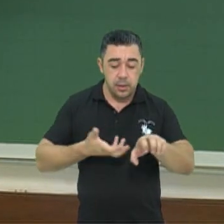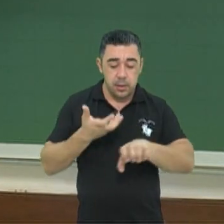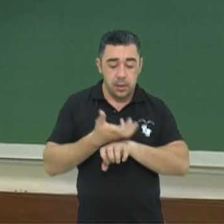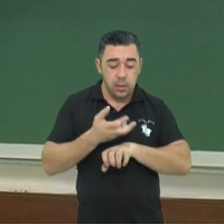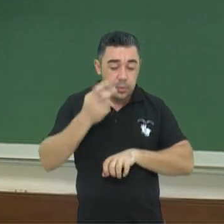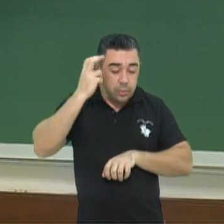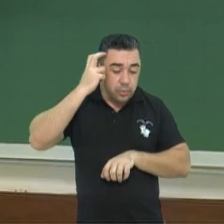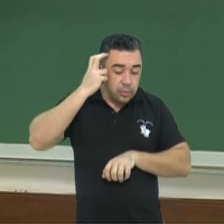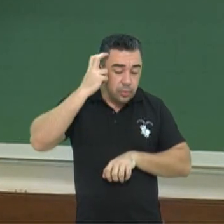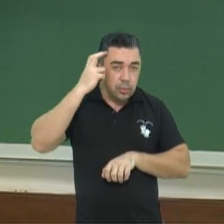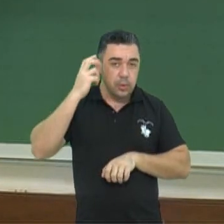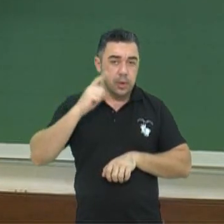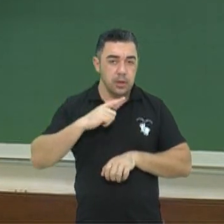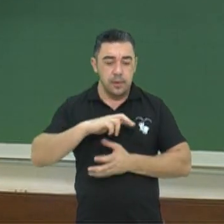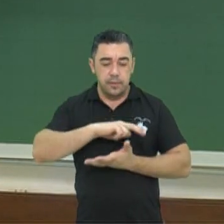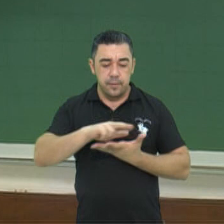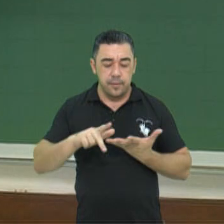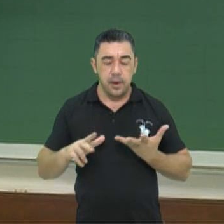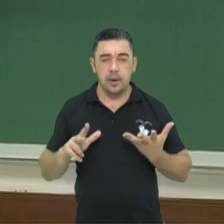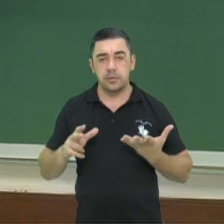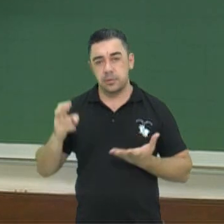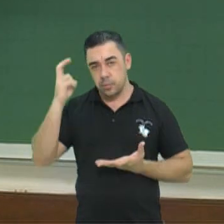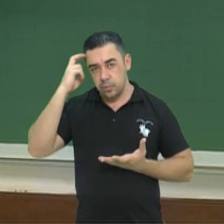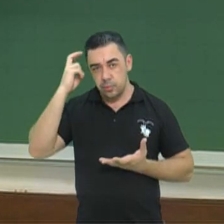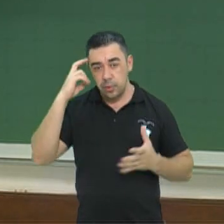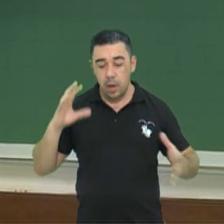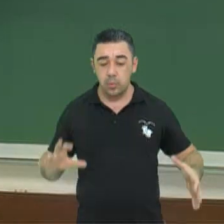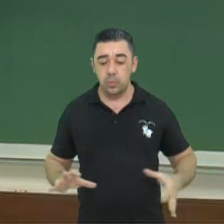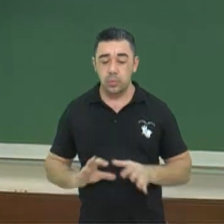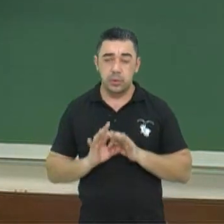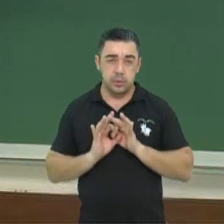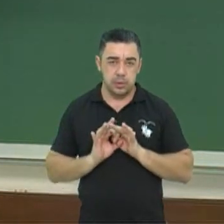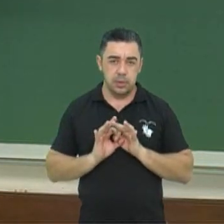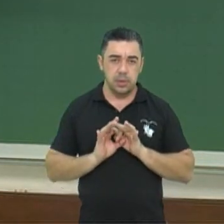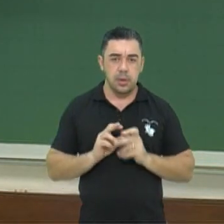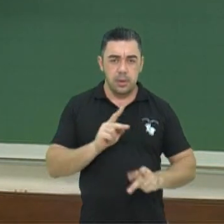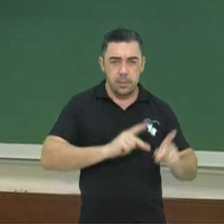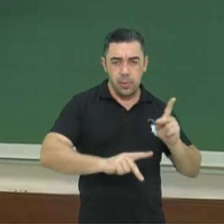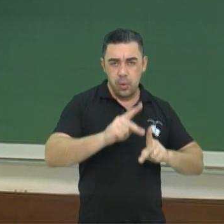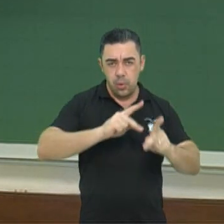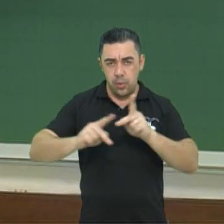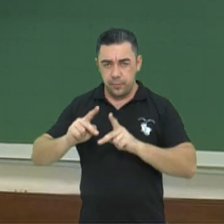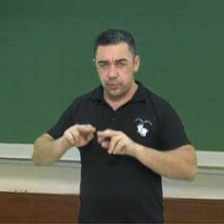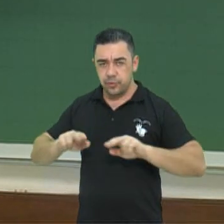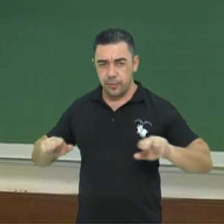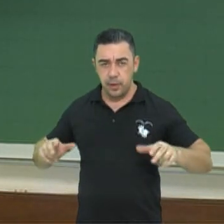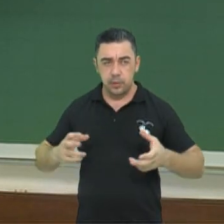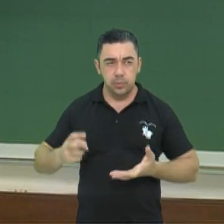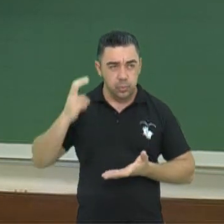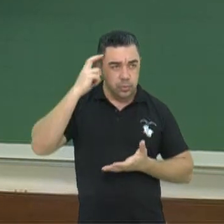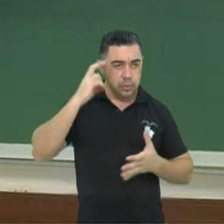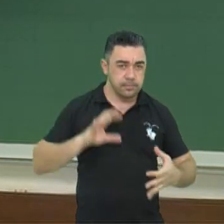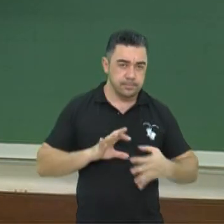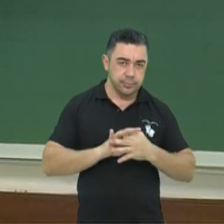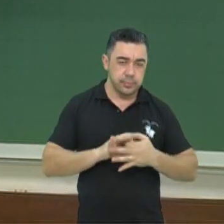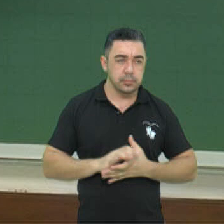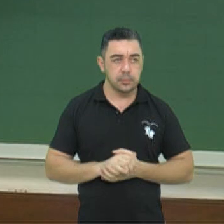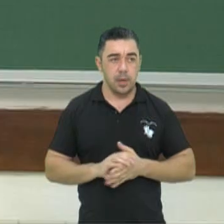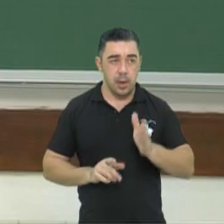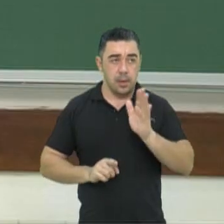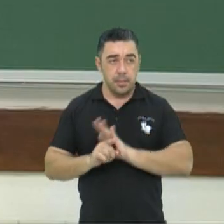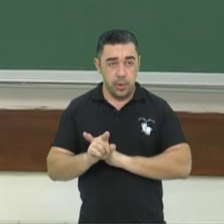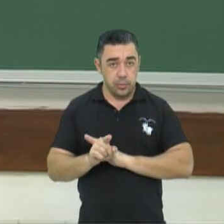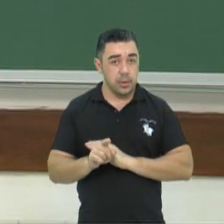e o multiculturalismo, é você juntar coisas diferentes, juntar coisas de povos diferentes. E agora a